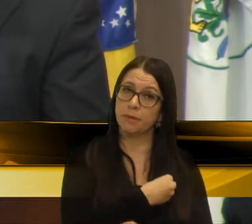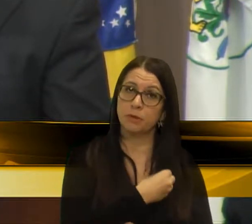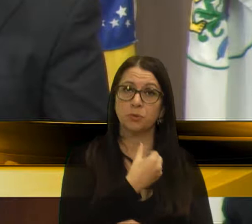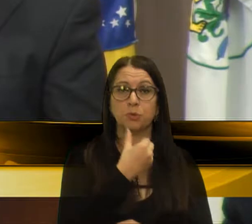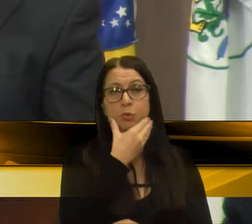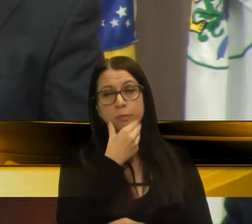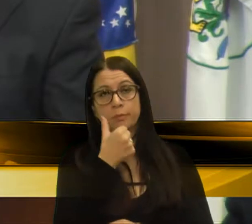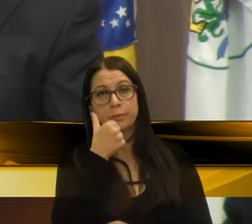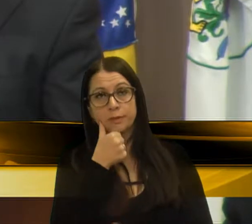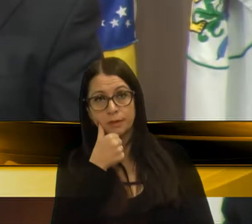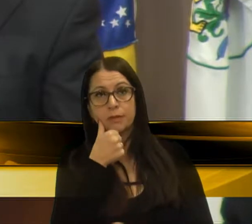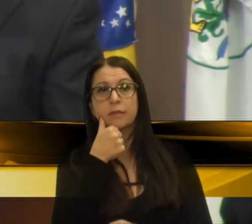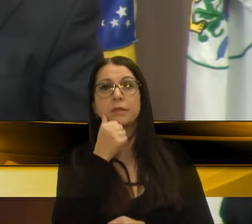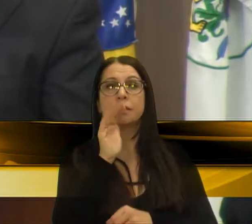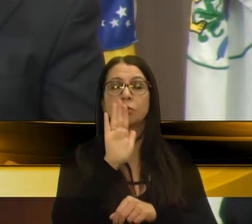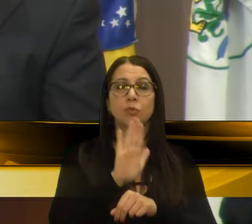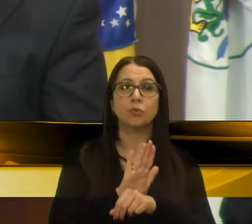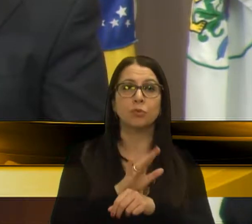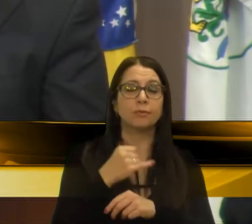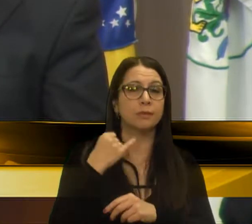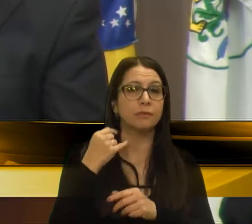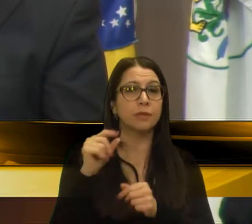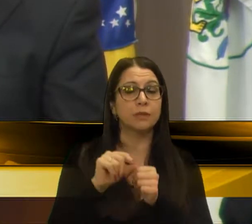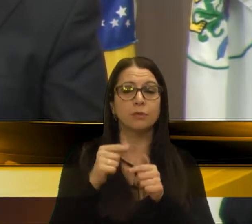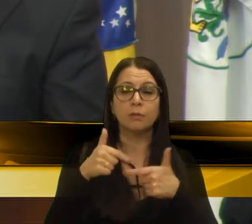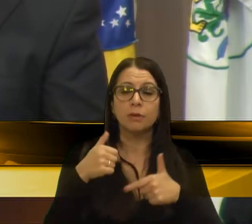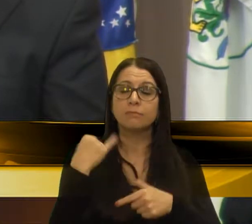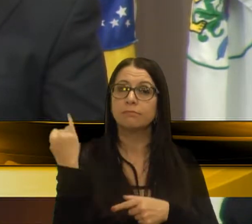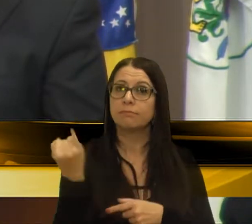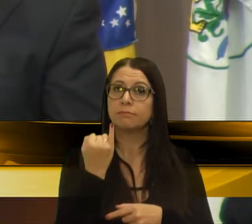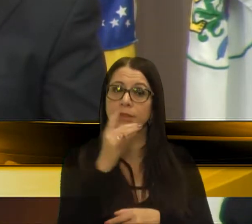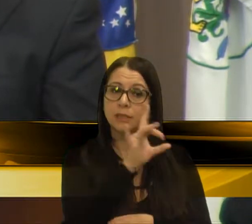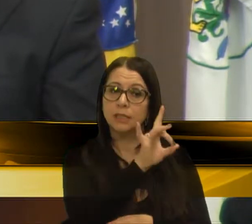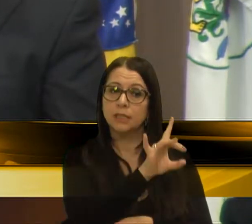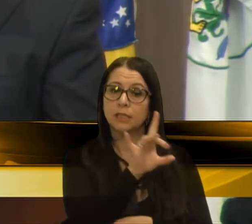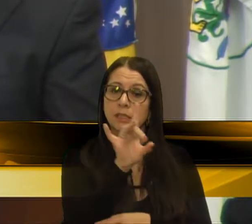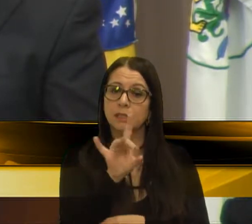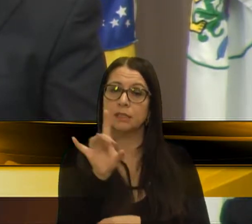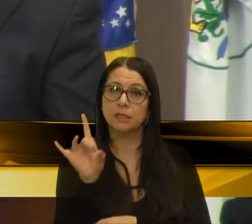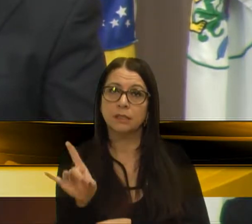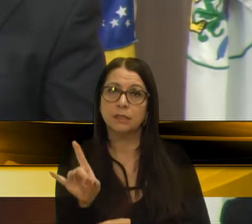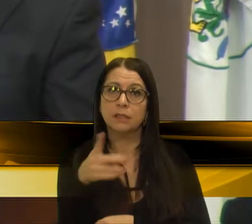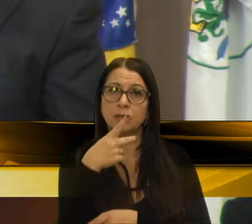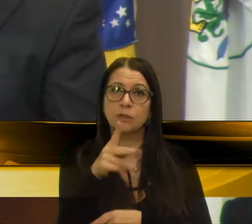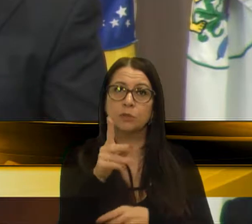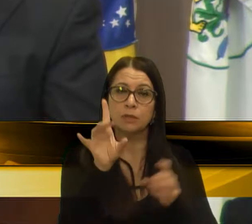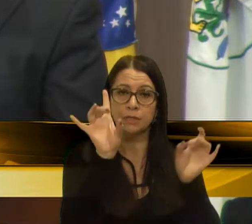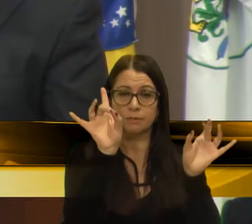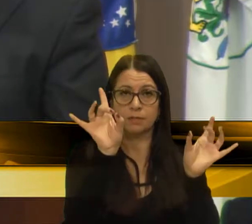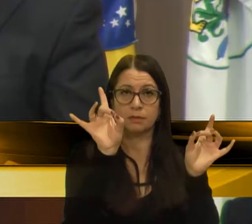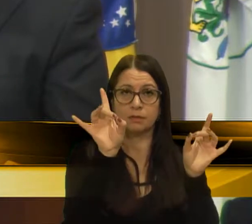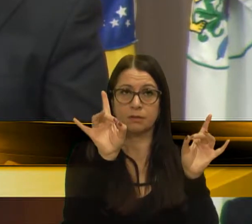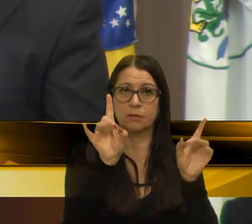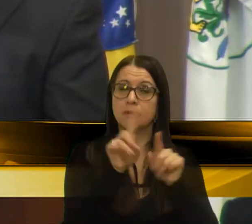médicas que prestam serviço importantíssimo, cada um em sua especialidade. Atuar em